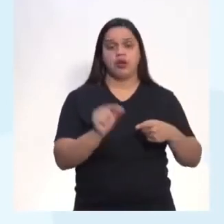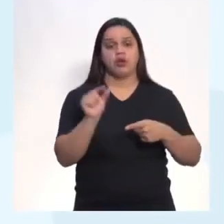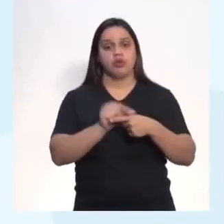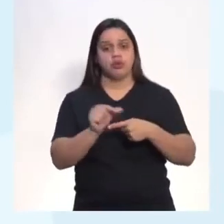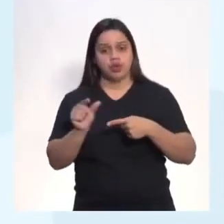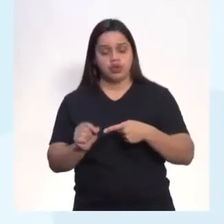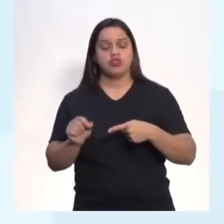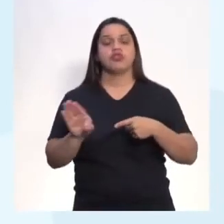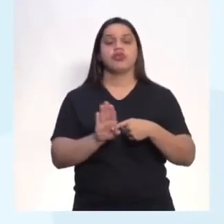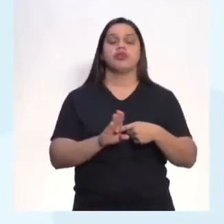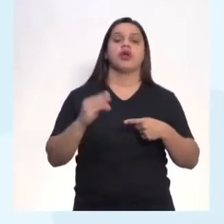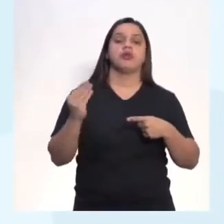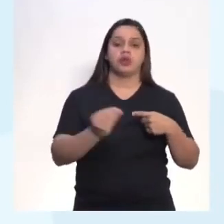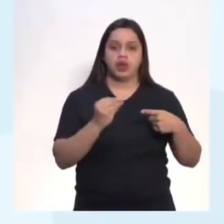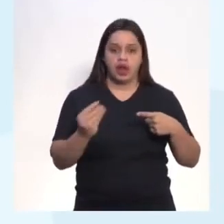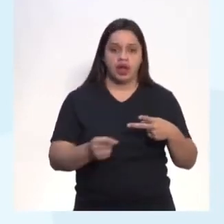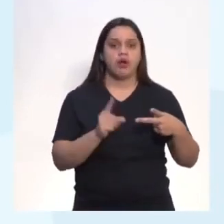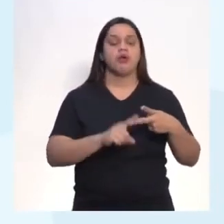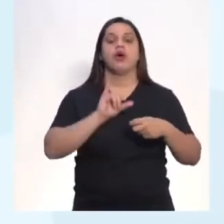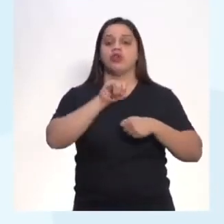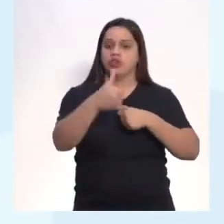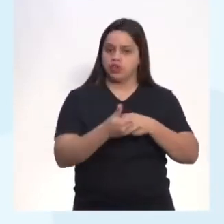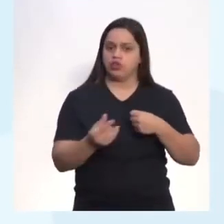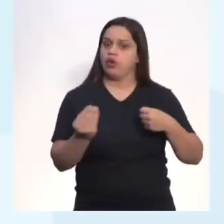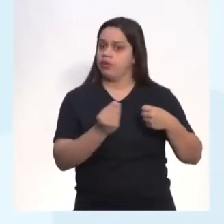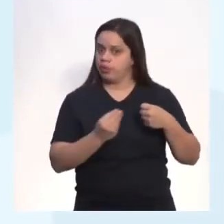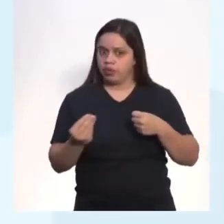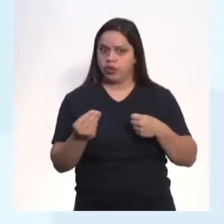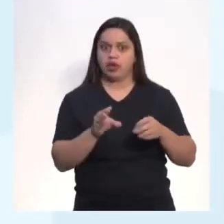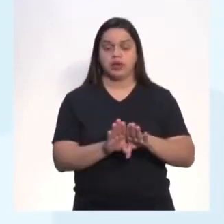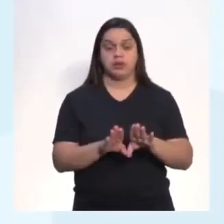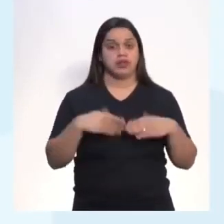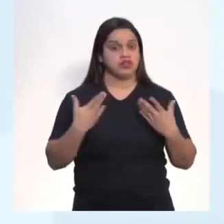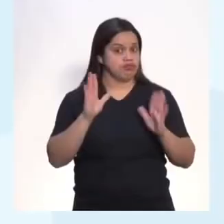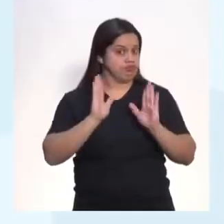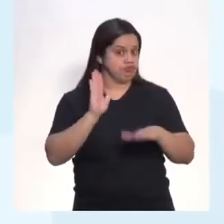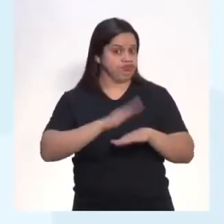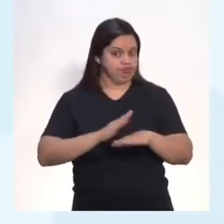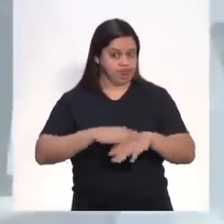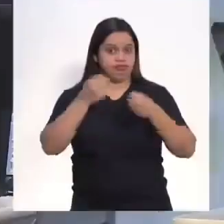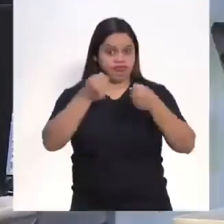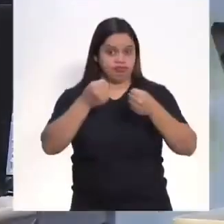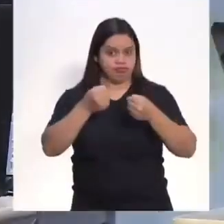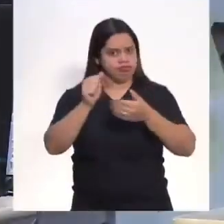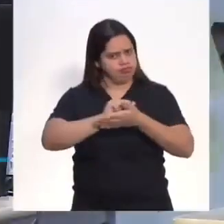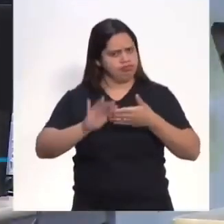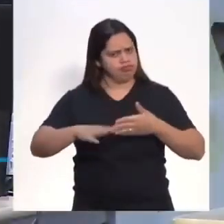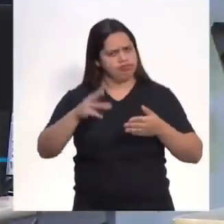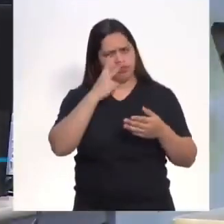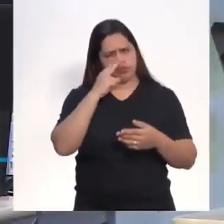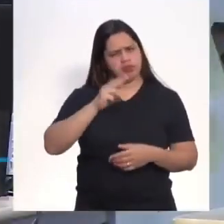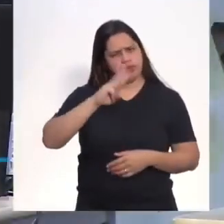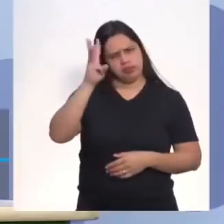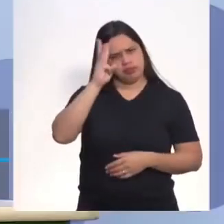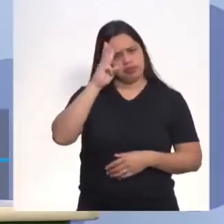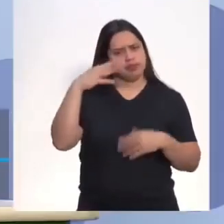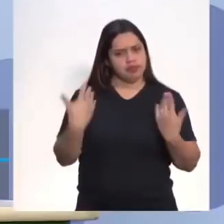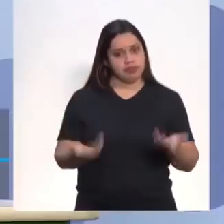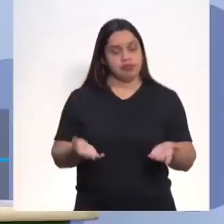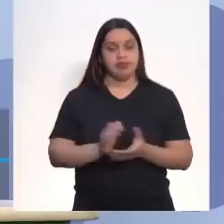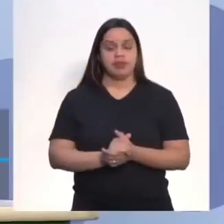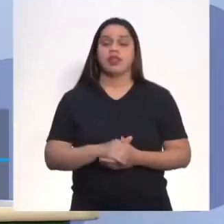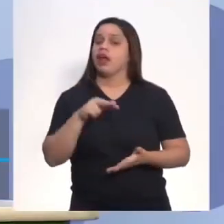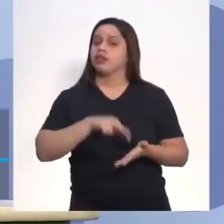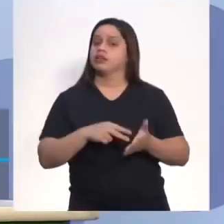para o plural, o adjetivo vai para o plural. Já fizemos essa atividade, eu acho que foi na terça-feira, se eu não me engano. Professora, isso que significa